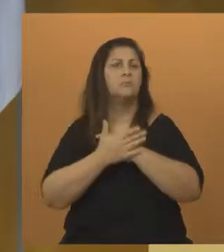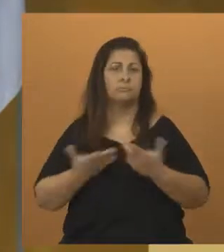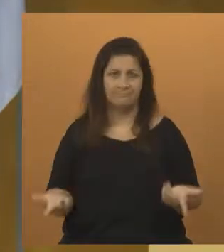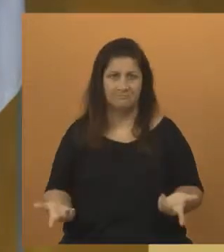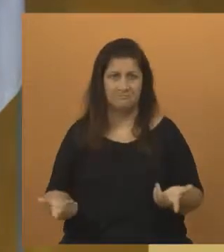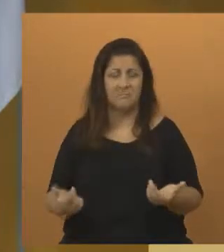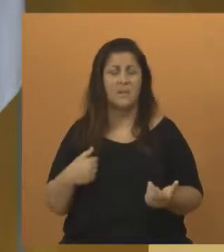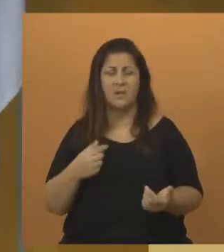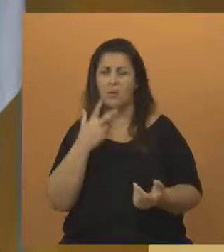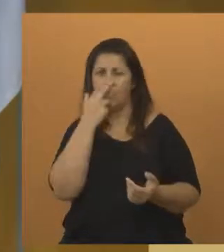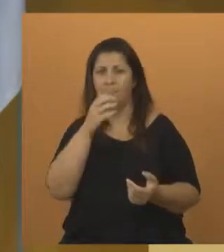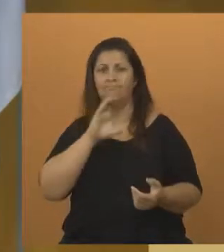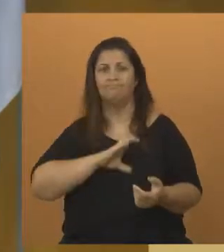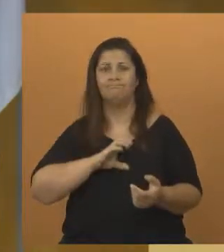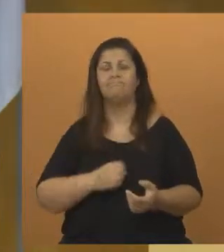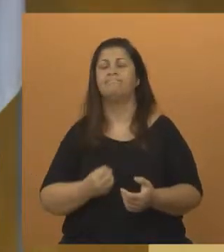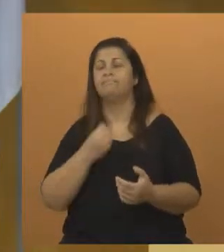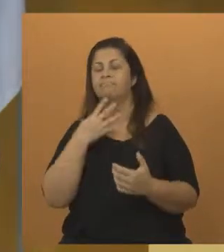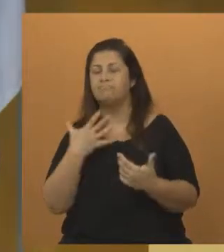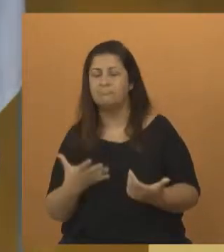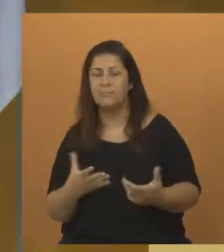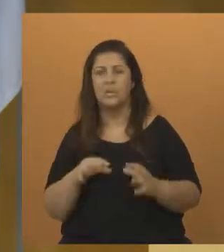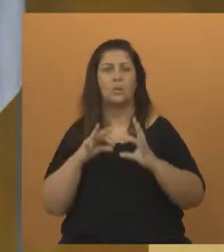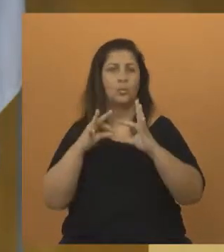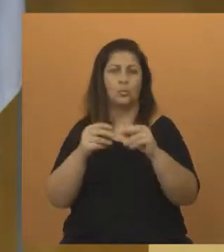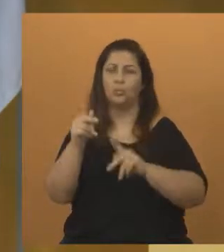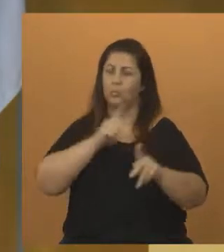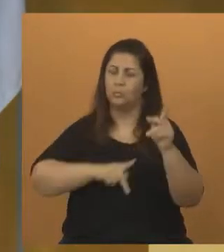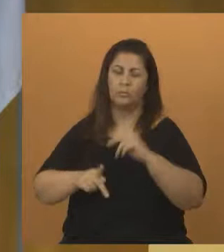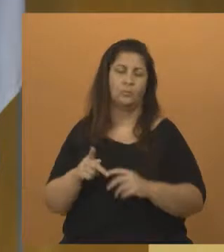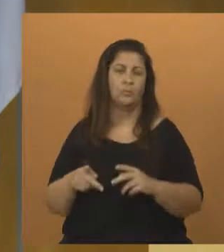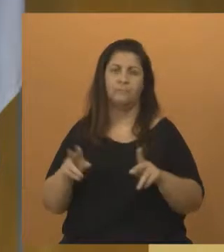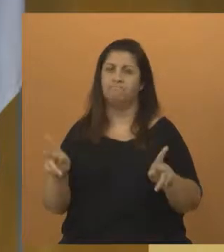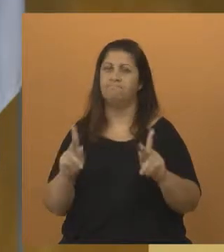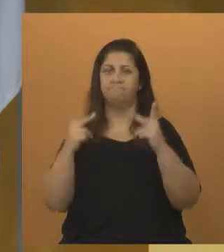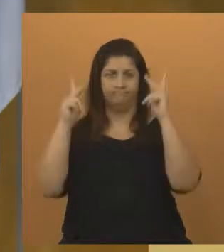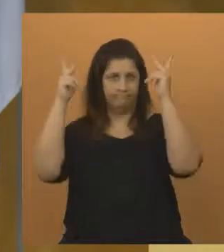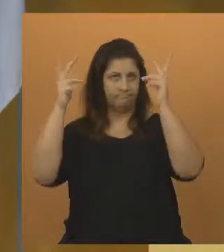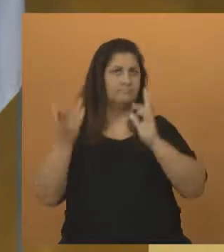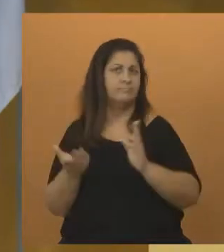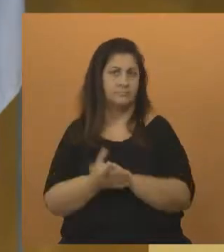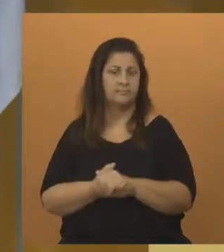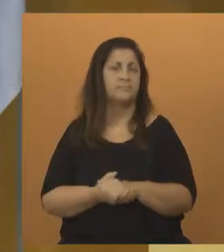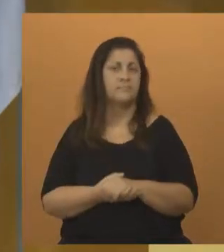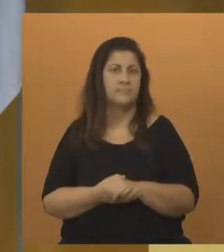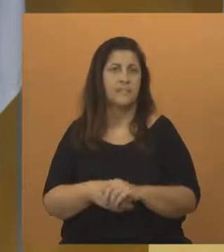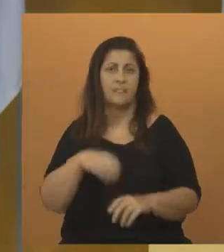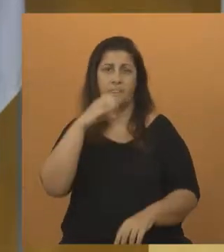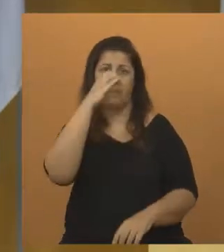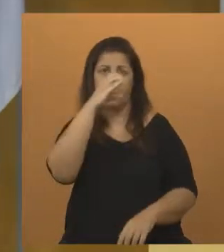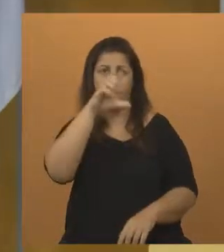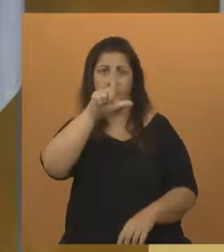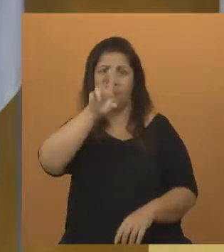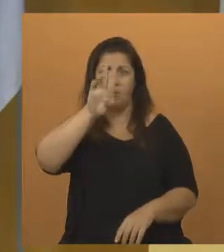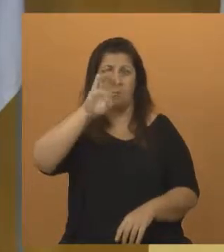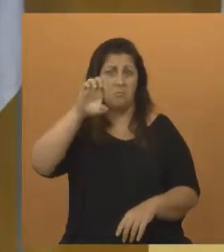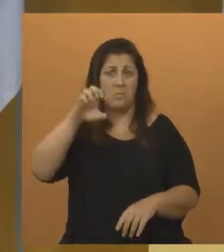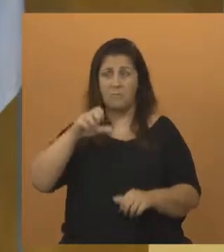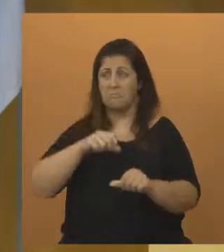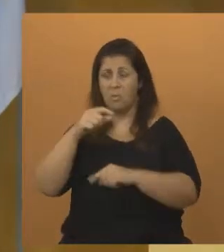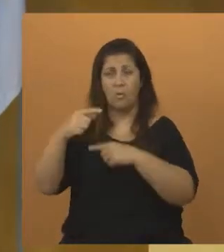a cidade ganha, os munícipes ganham, eu acho que, como disse o Arildo, bem disse aí, que o clube é uma extensão da